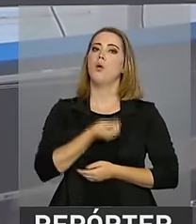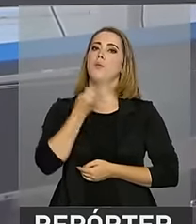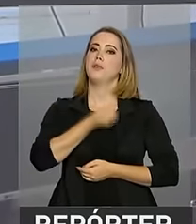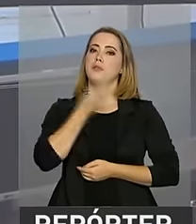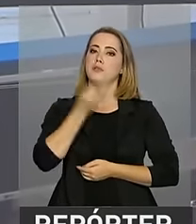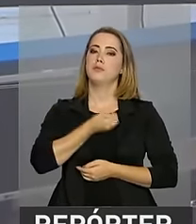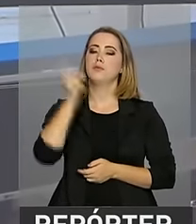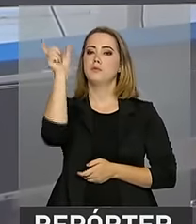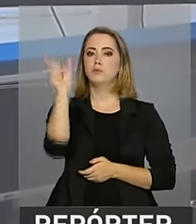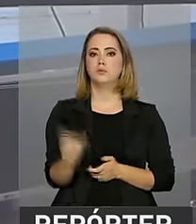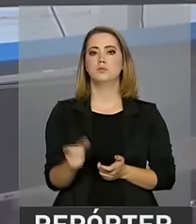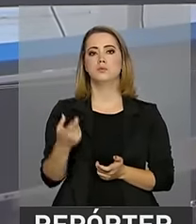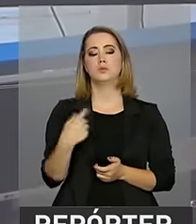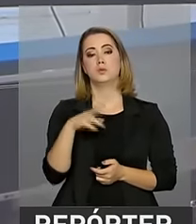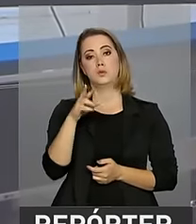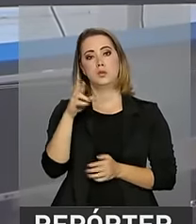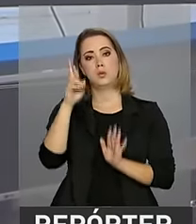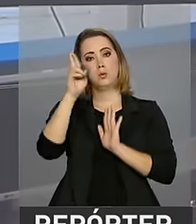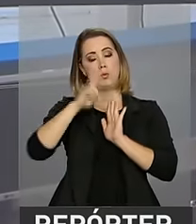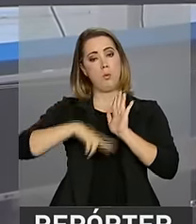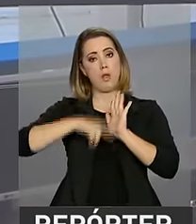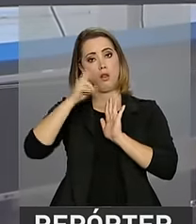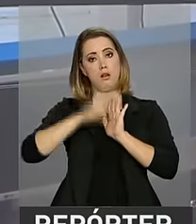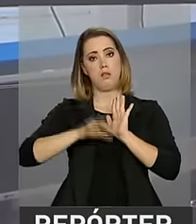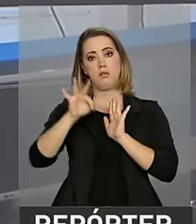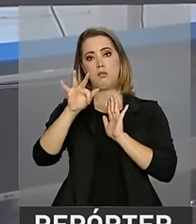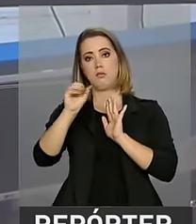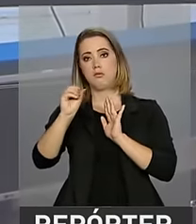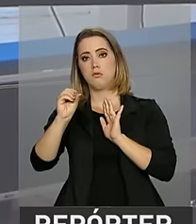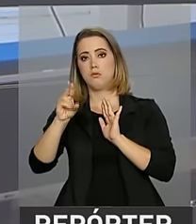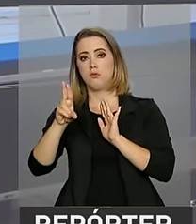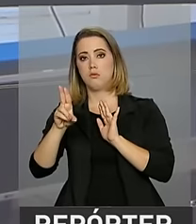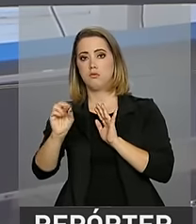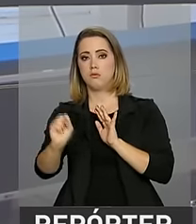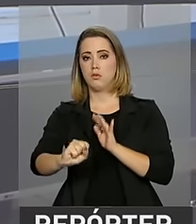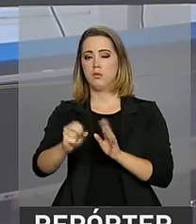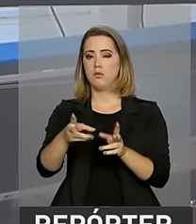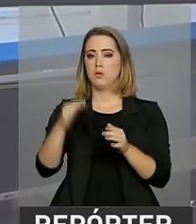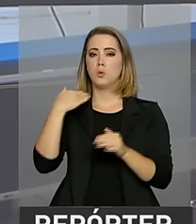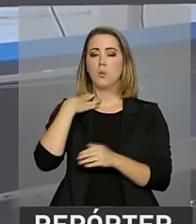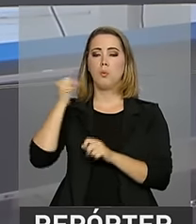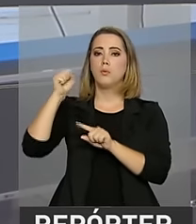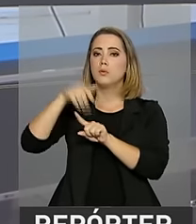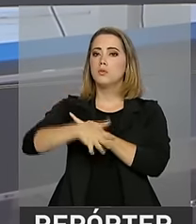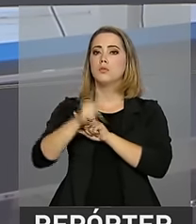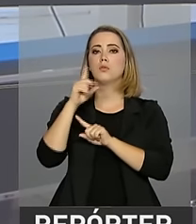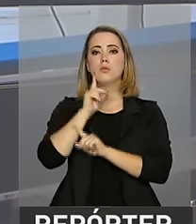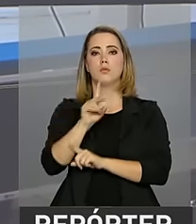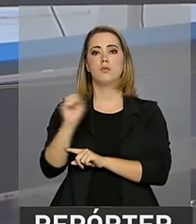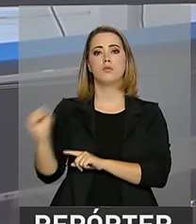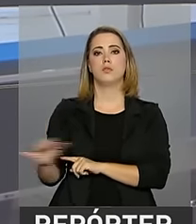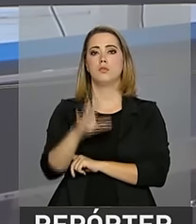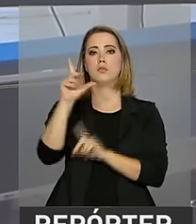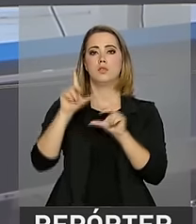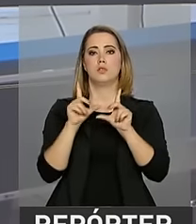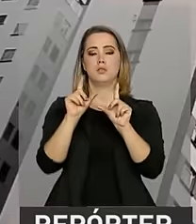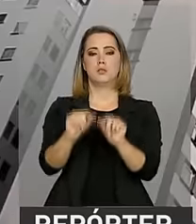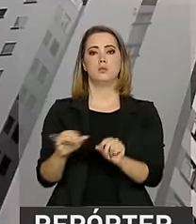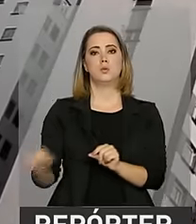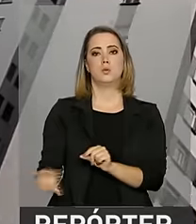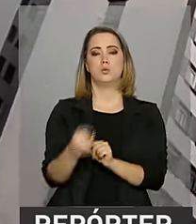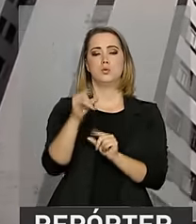vida do brasileiro o relatório Focus do Banco Central traz projeções de queda na inflação e também nos